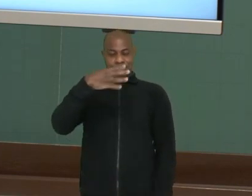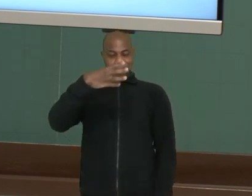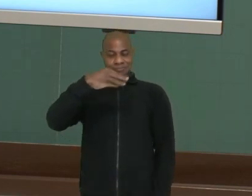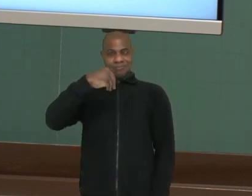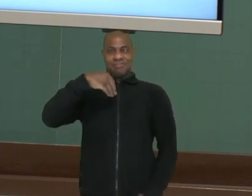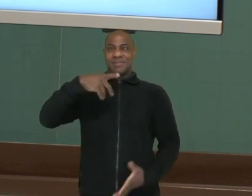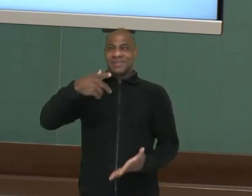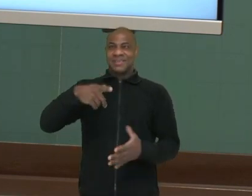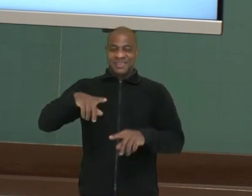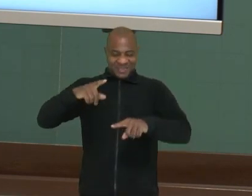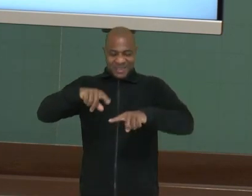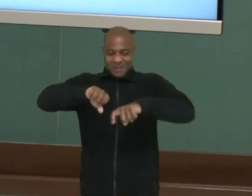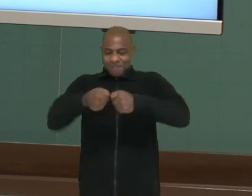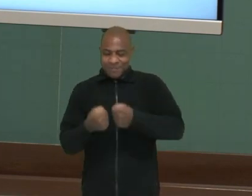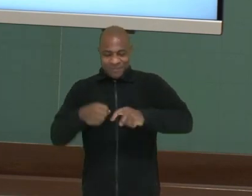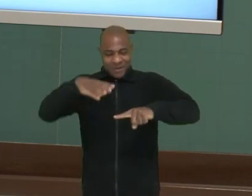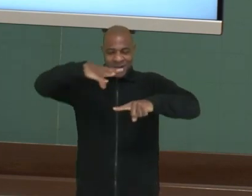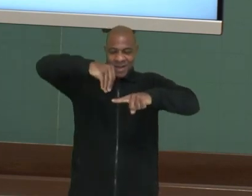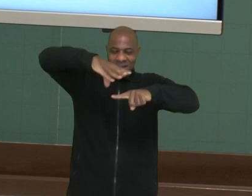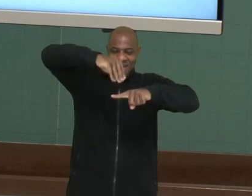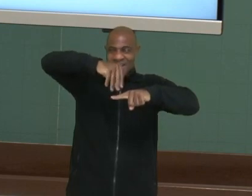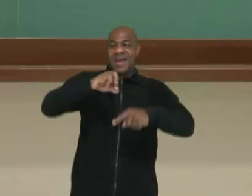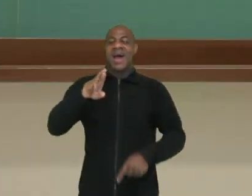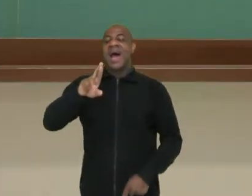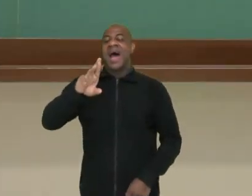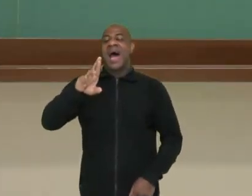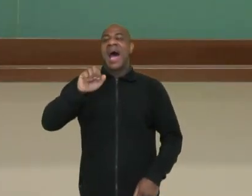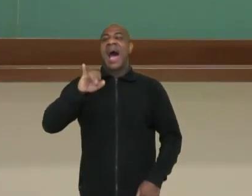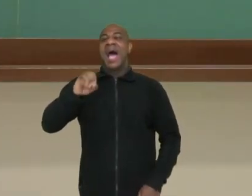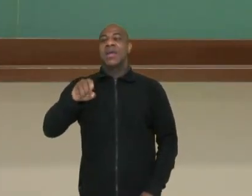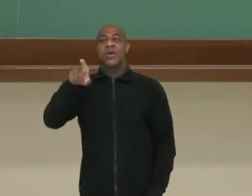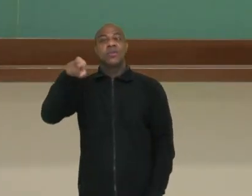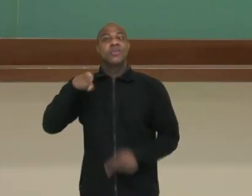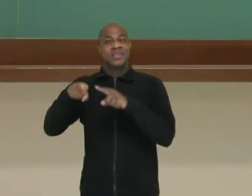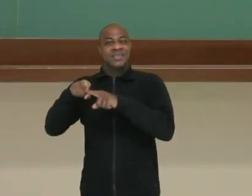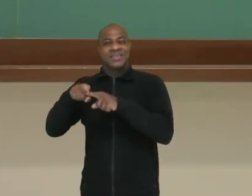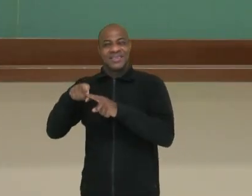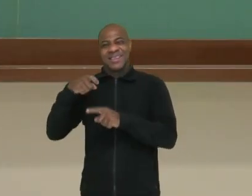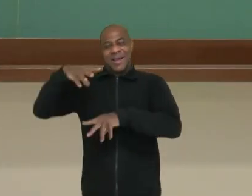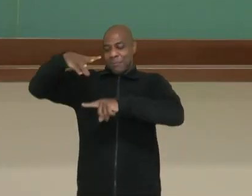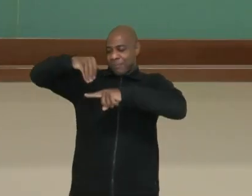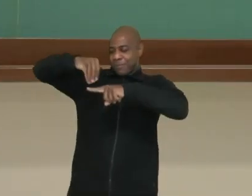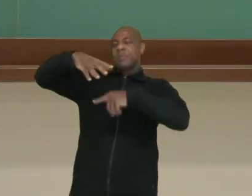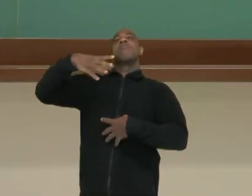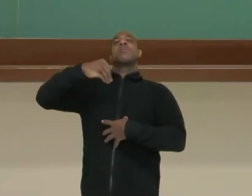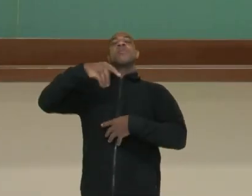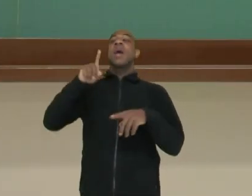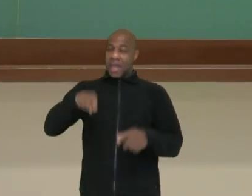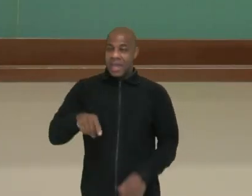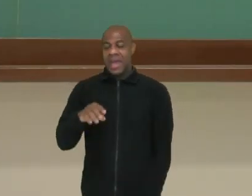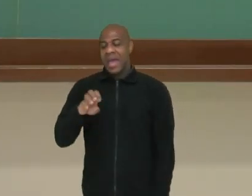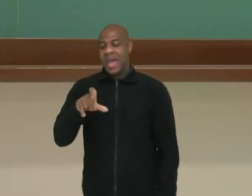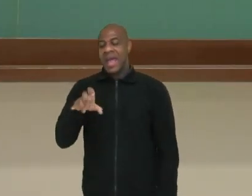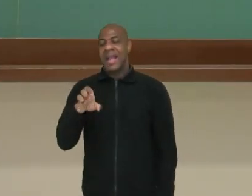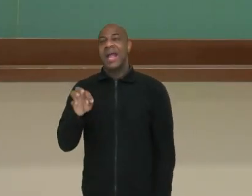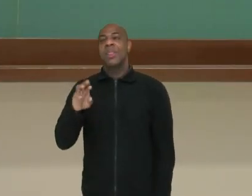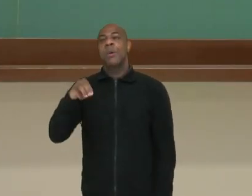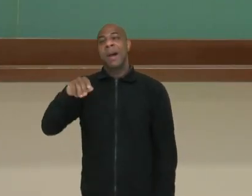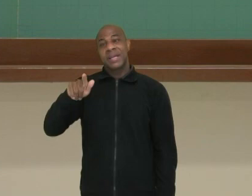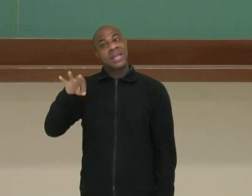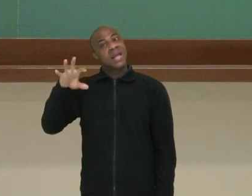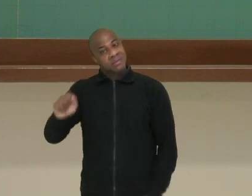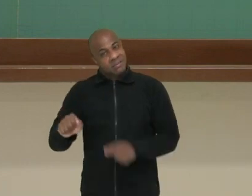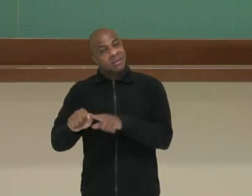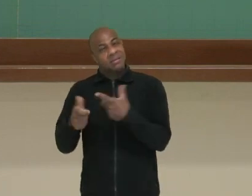onda eletromagnética. E que curioso, né? Cara estudante, olha que curioso. O raio-X é uma onda